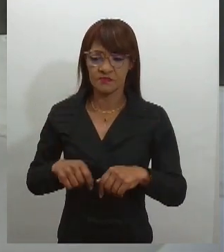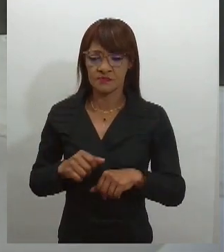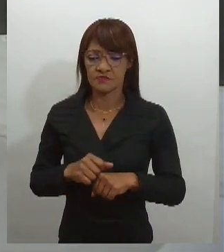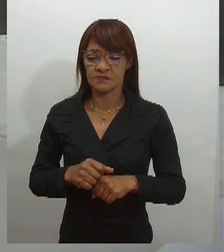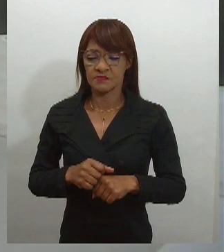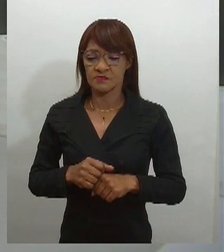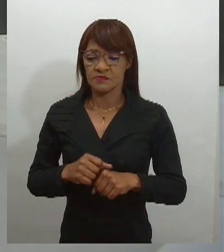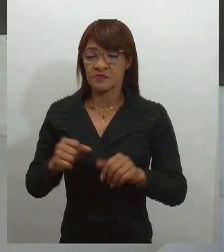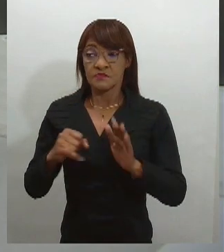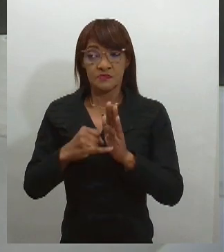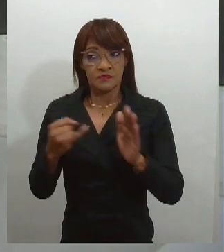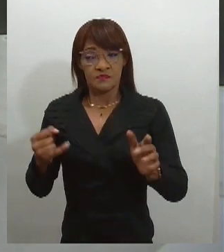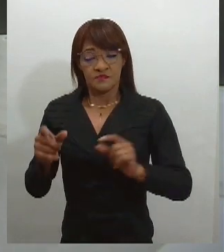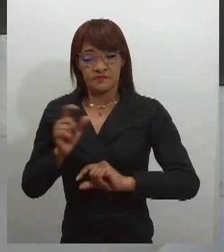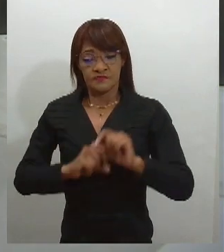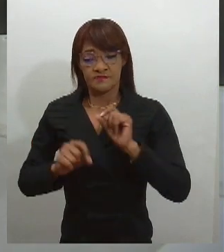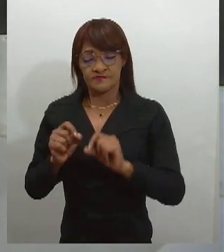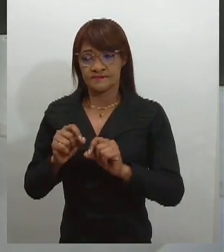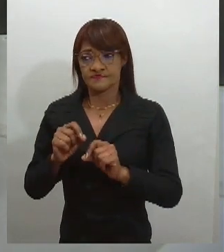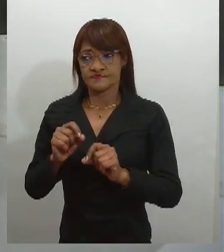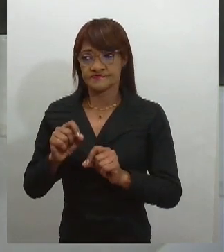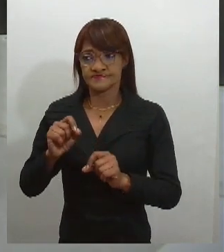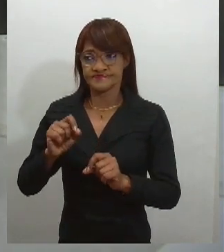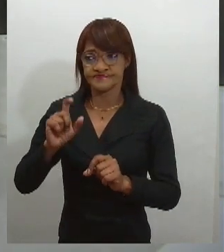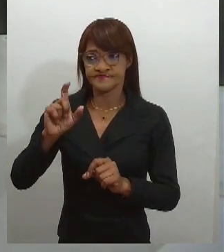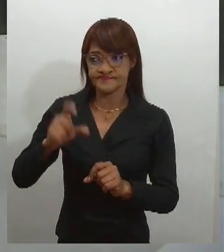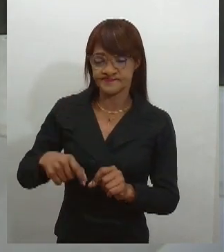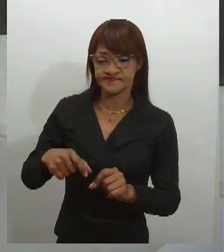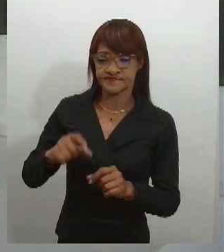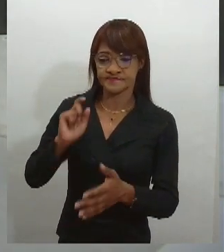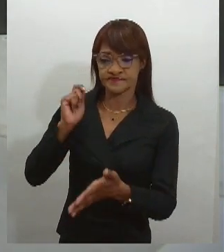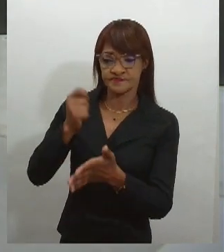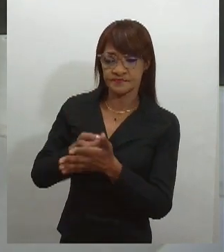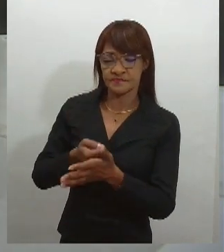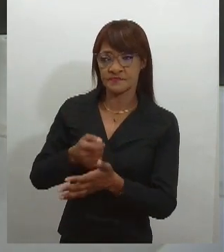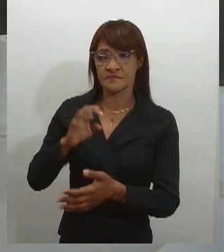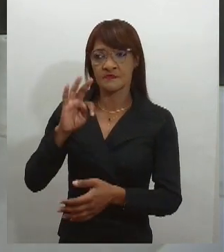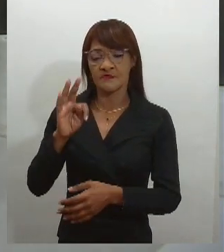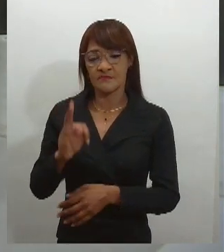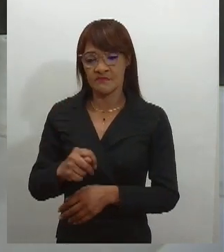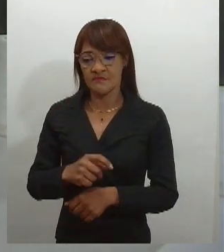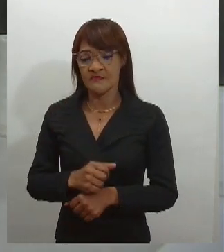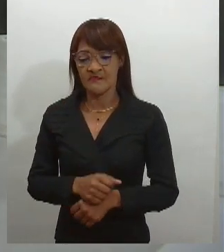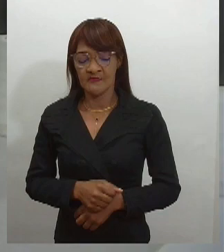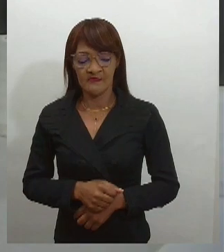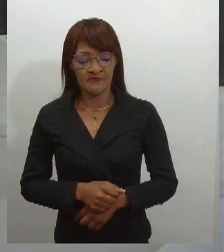esse crédito para quitar ou tentar sanar parte das dívidas que têm?